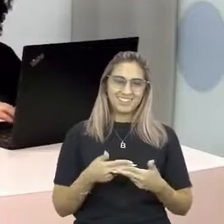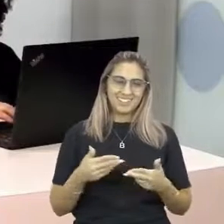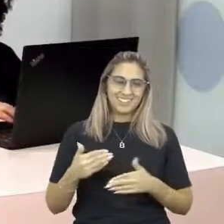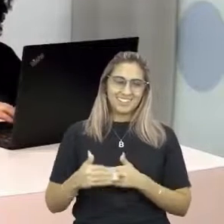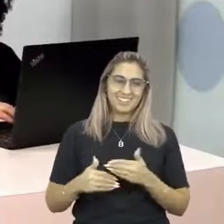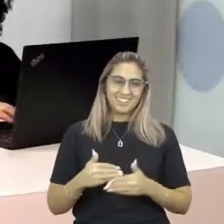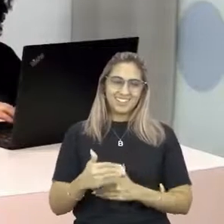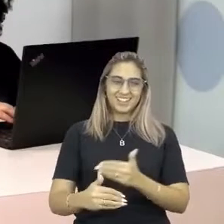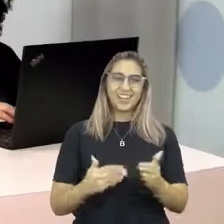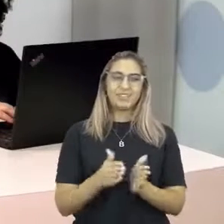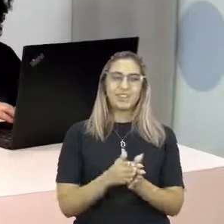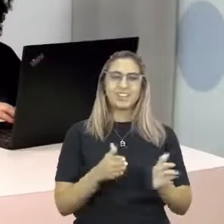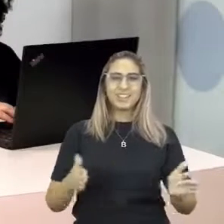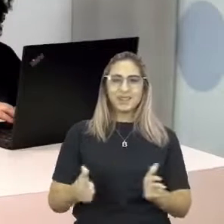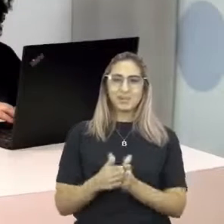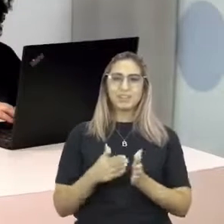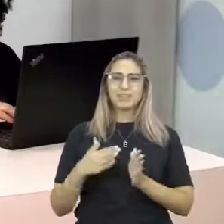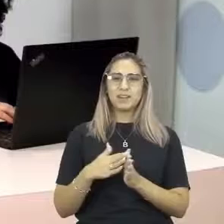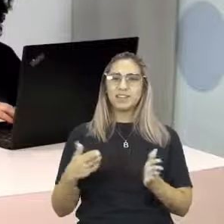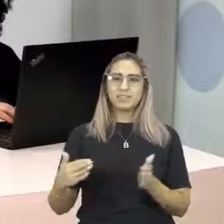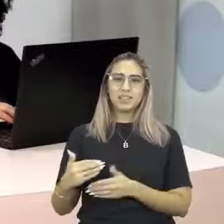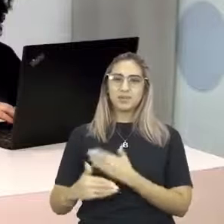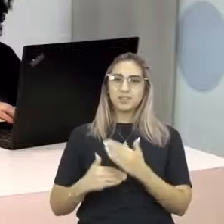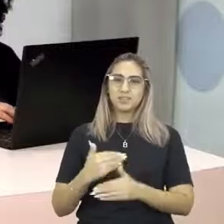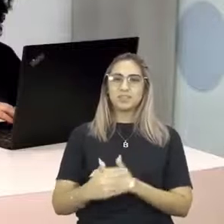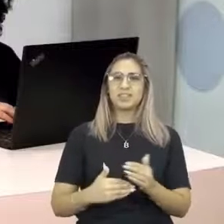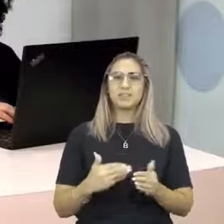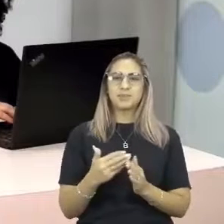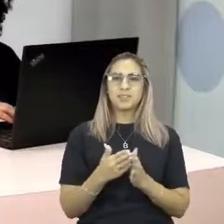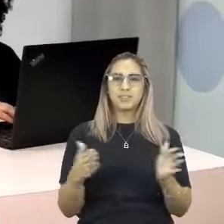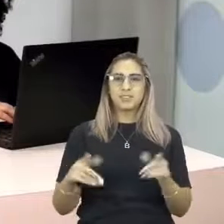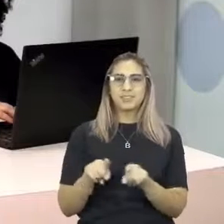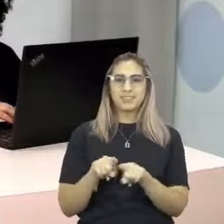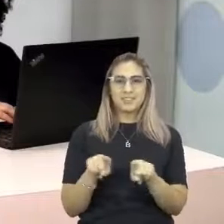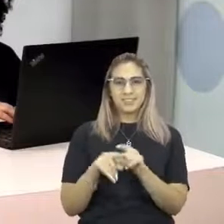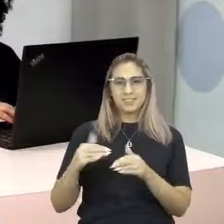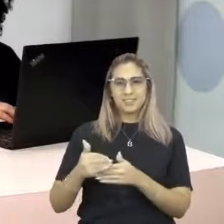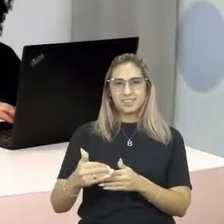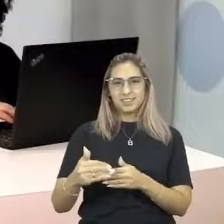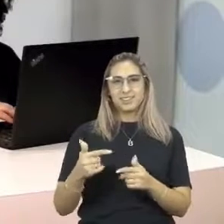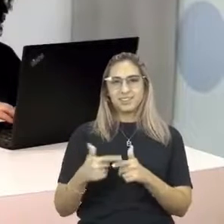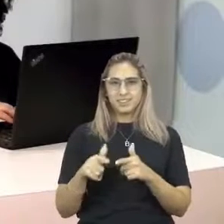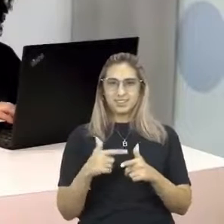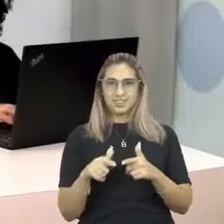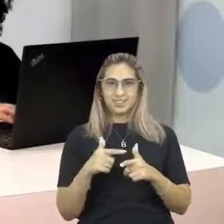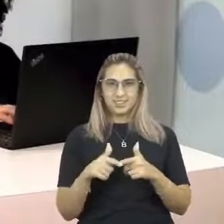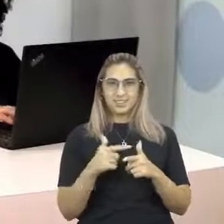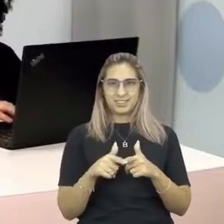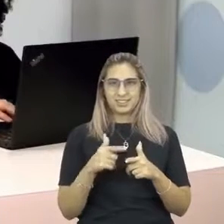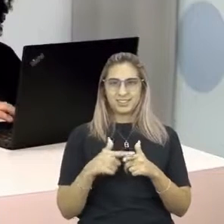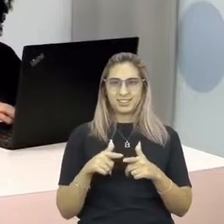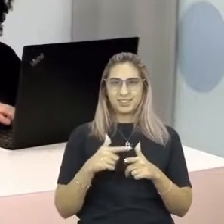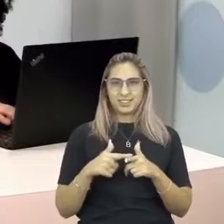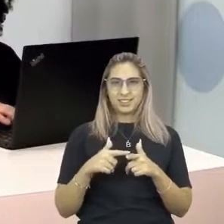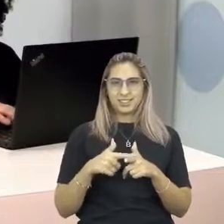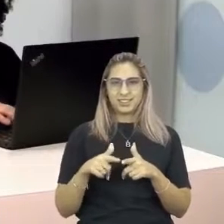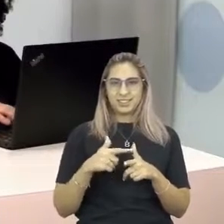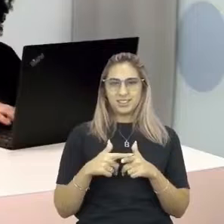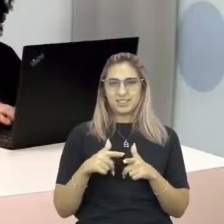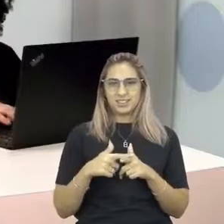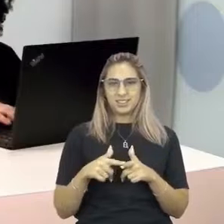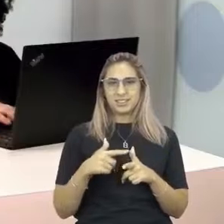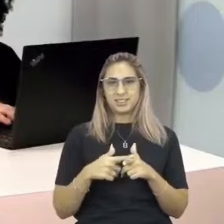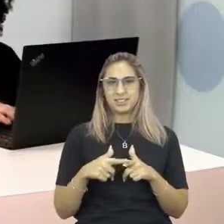no estado, precisa realizar lá aquele passo a passo para a criação do seu login. Quando você acessar a plataforma, tem